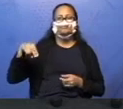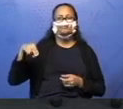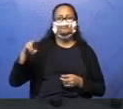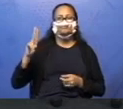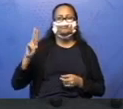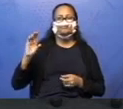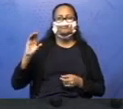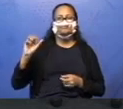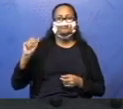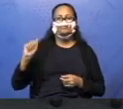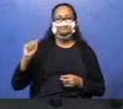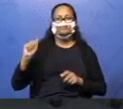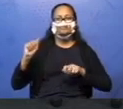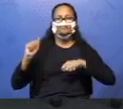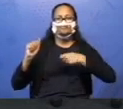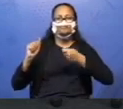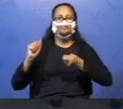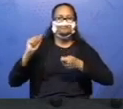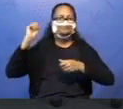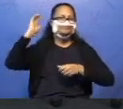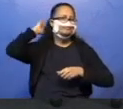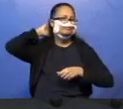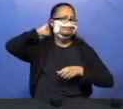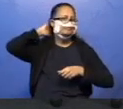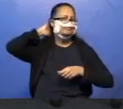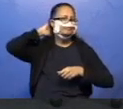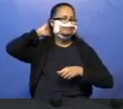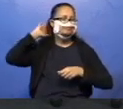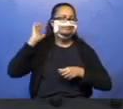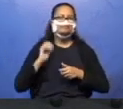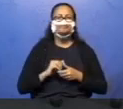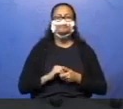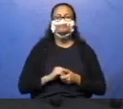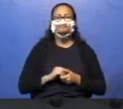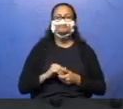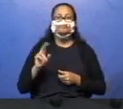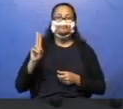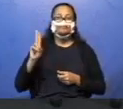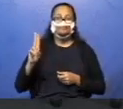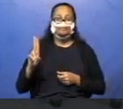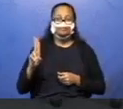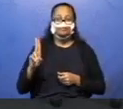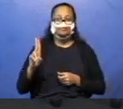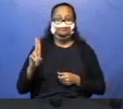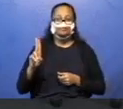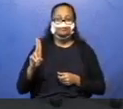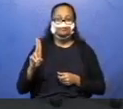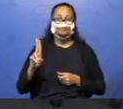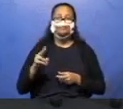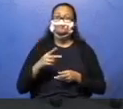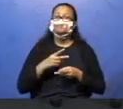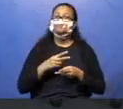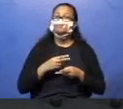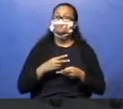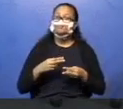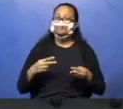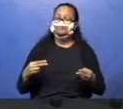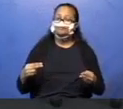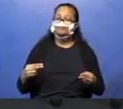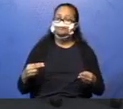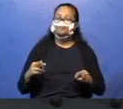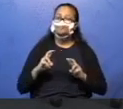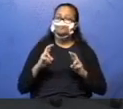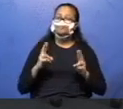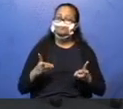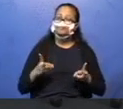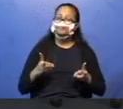Nuca. Observem a letra U. Tá em destaque. A gente tem que acrescentar o M ou o